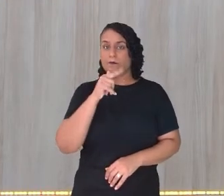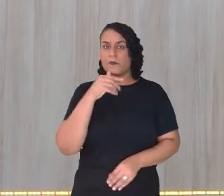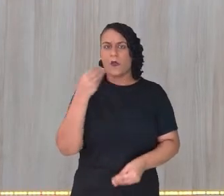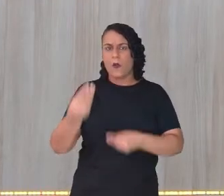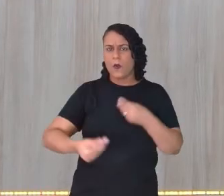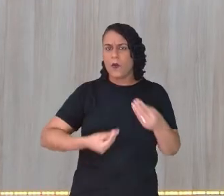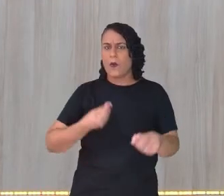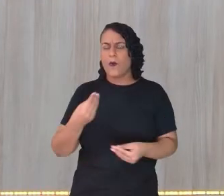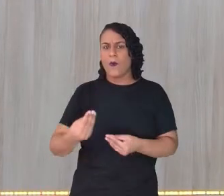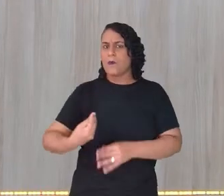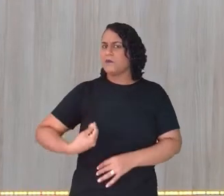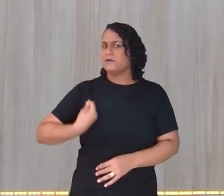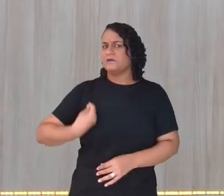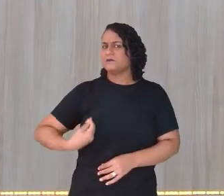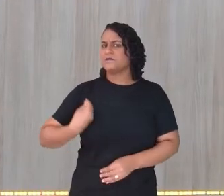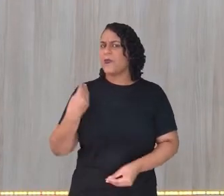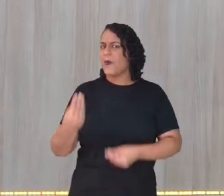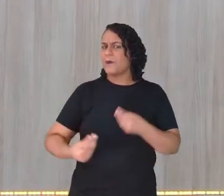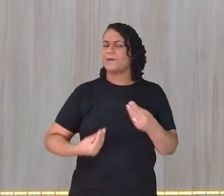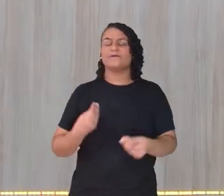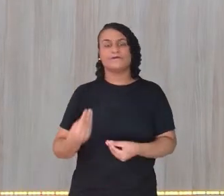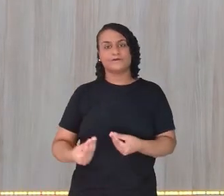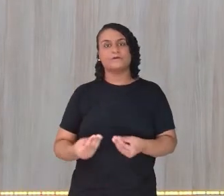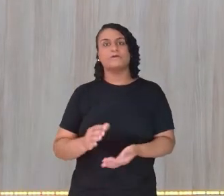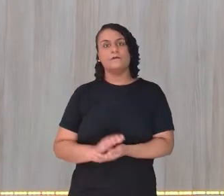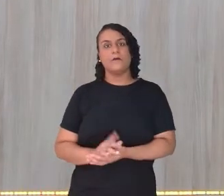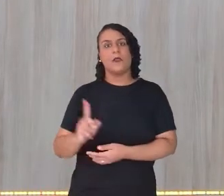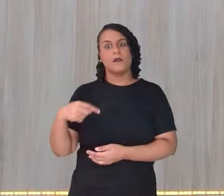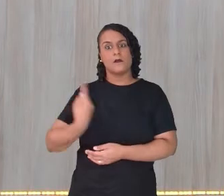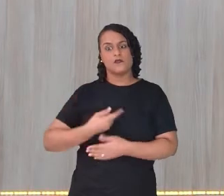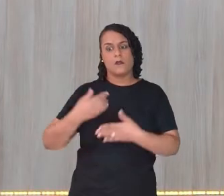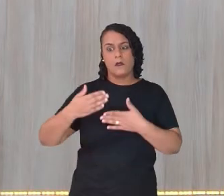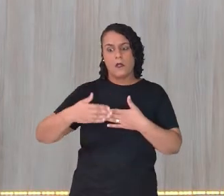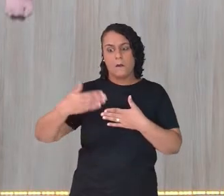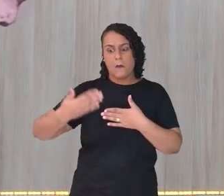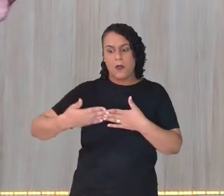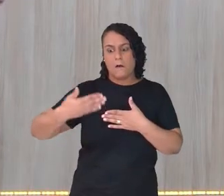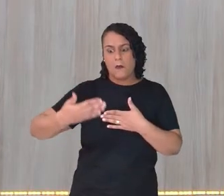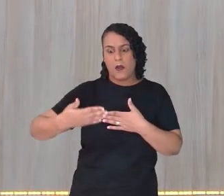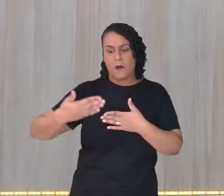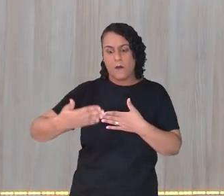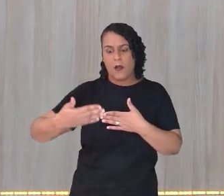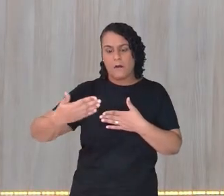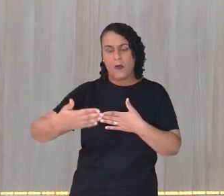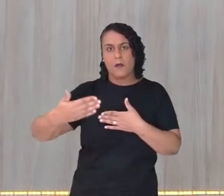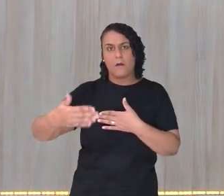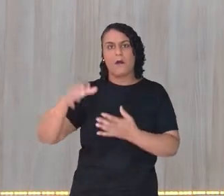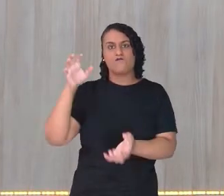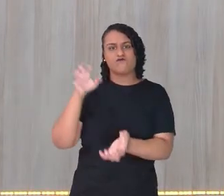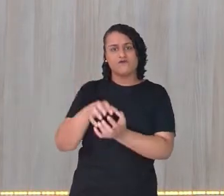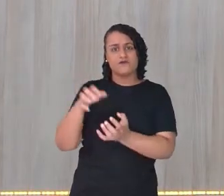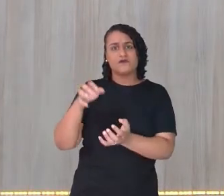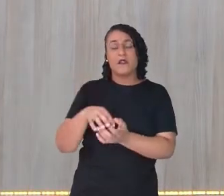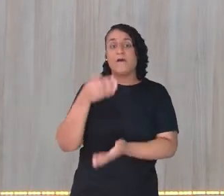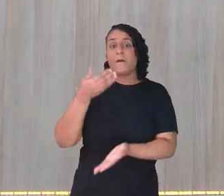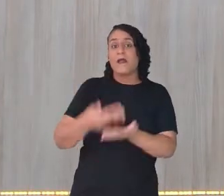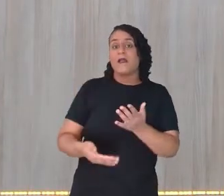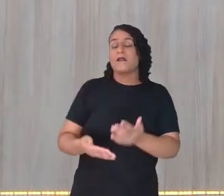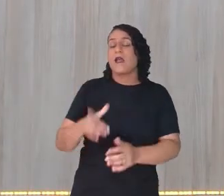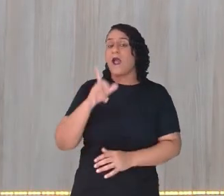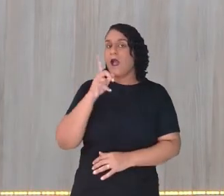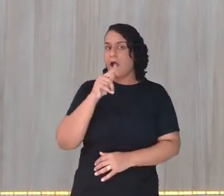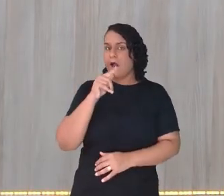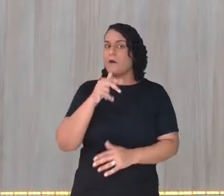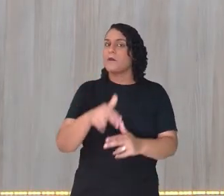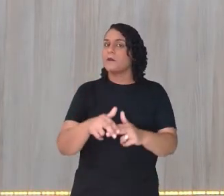está aí a nossa vida. Então, à medida que nós vamos envelhecendo, envelhecer nada mais é do que perder água no corpo. Por isso que a presença